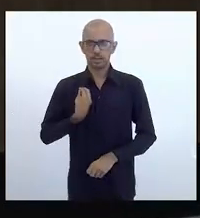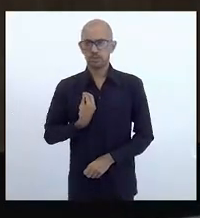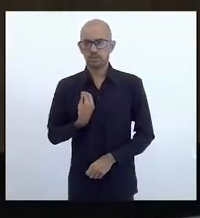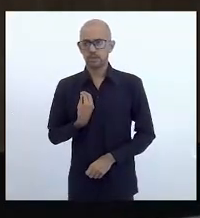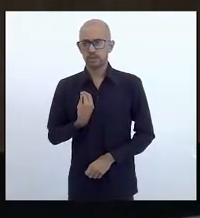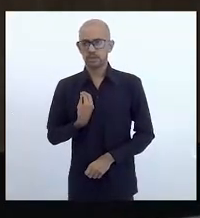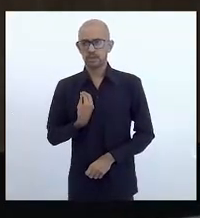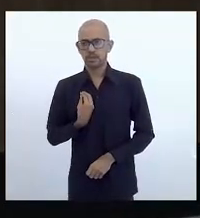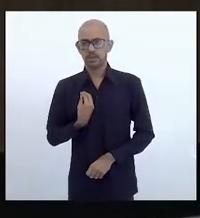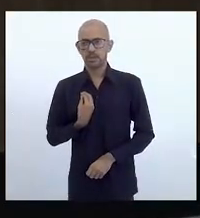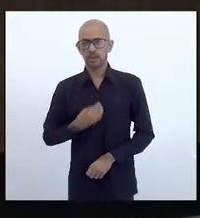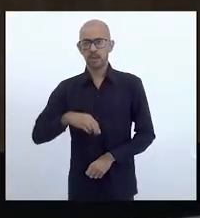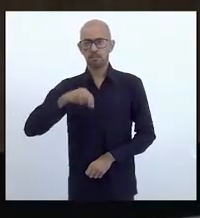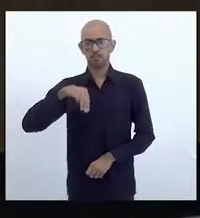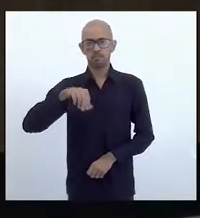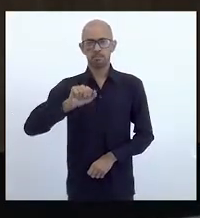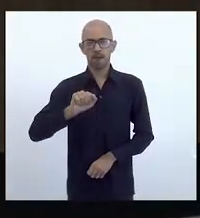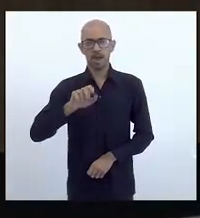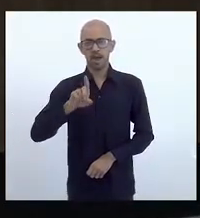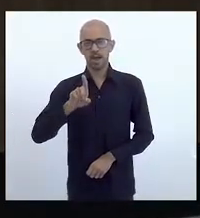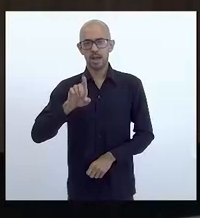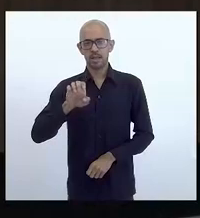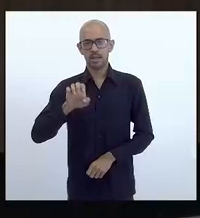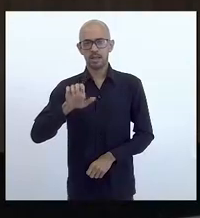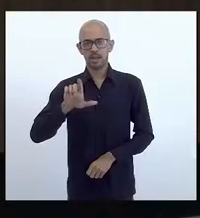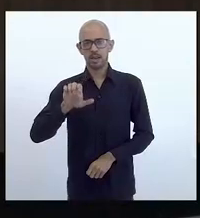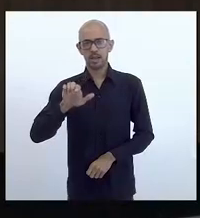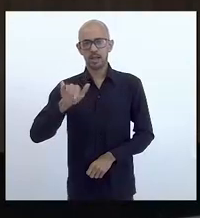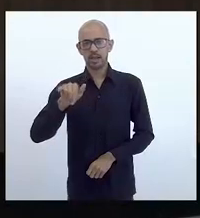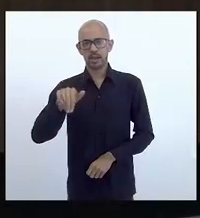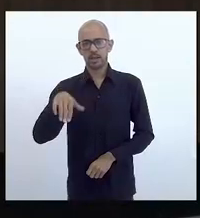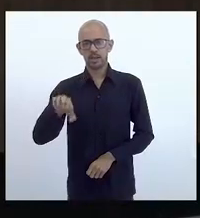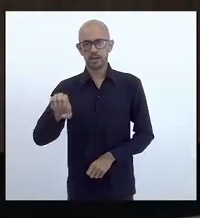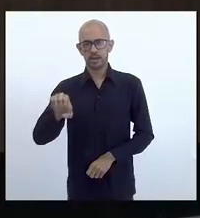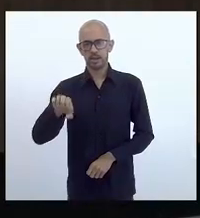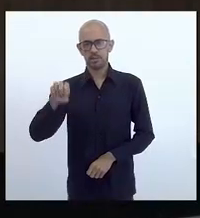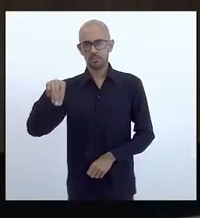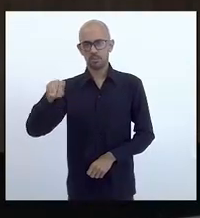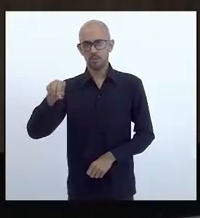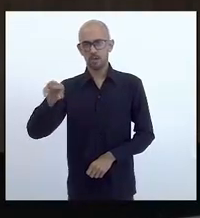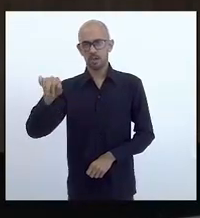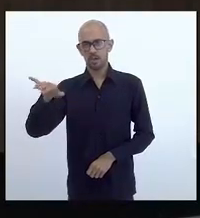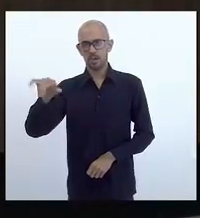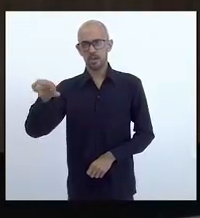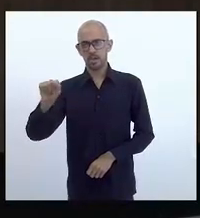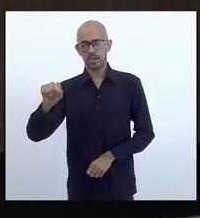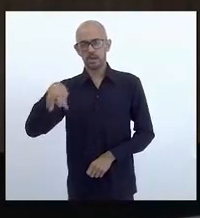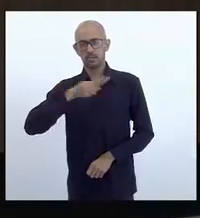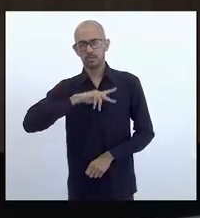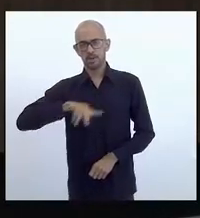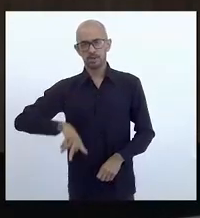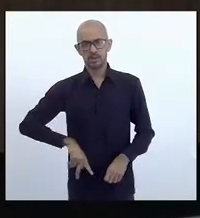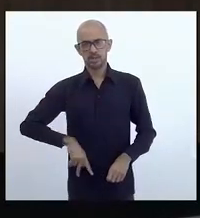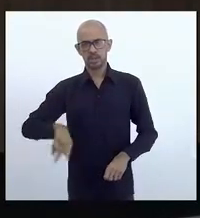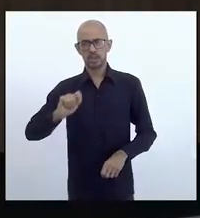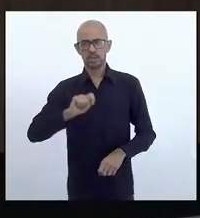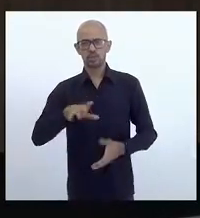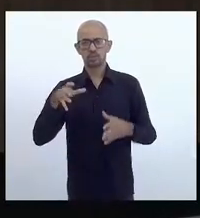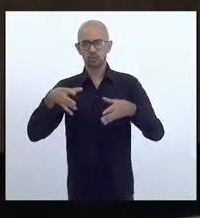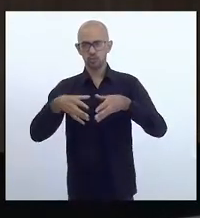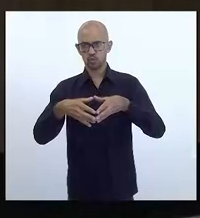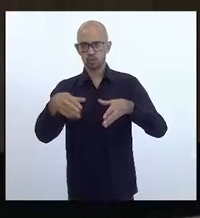da Madeleine Moreira, que é presidenta do Grêmio Estudantil do Instituto Federal aqui do Rio de